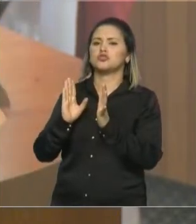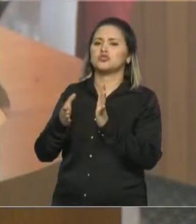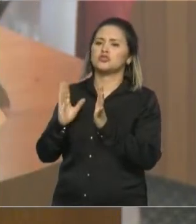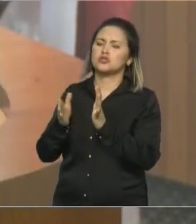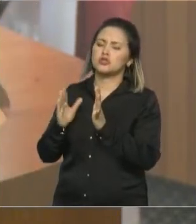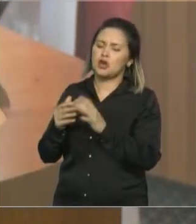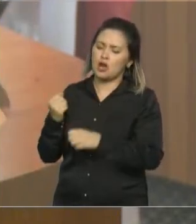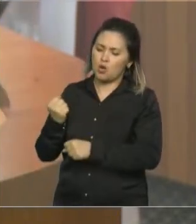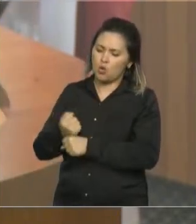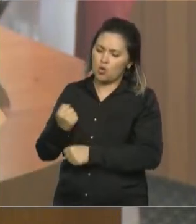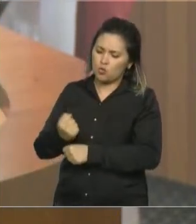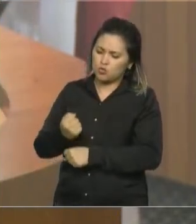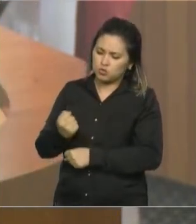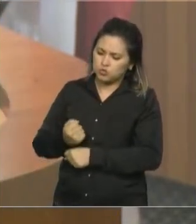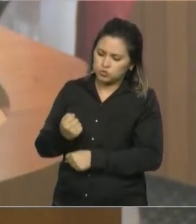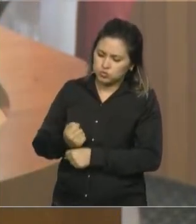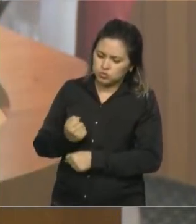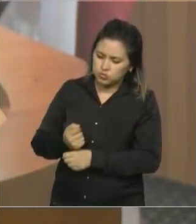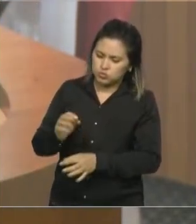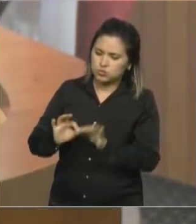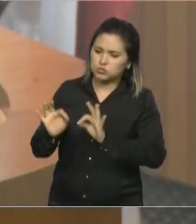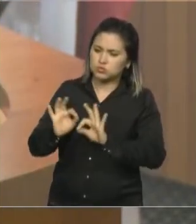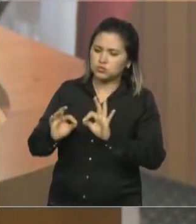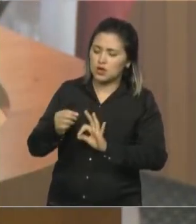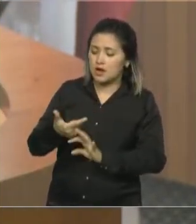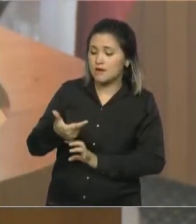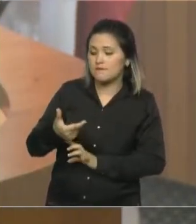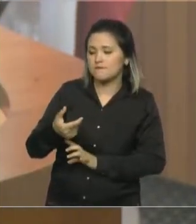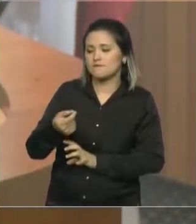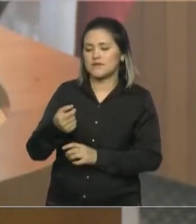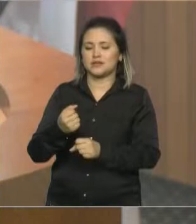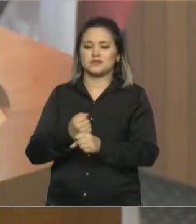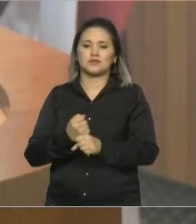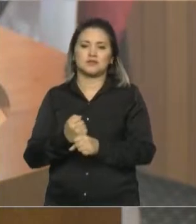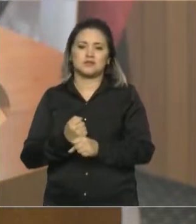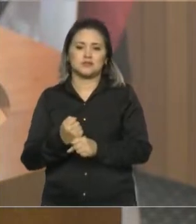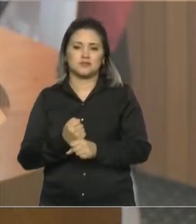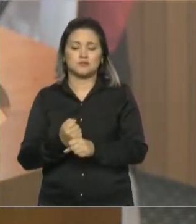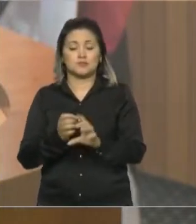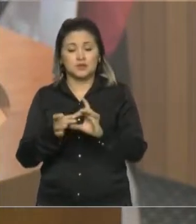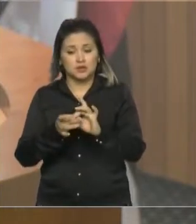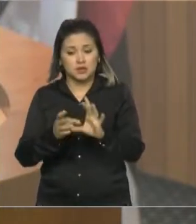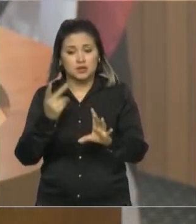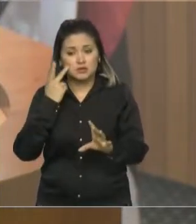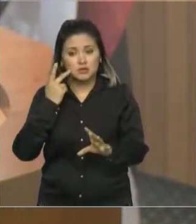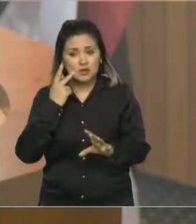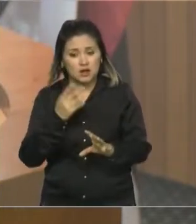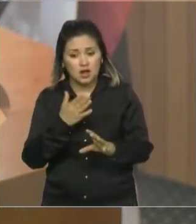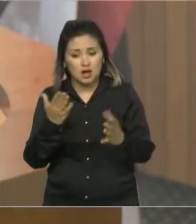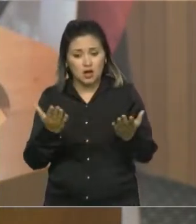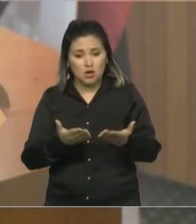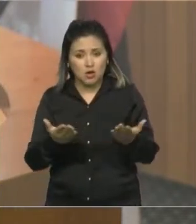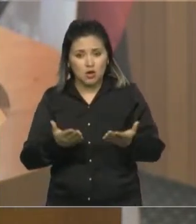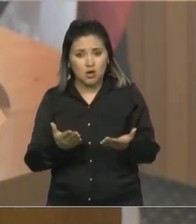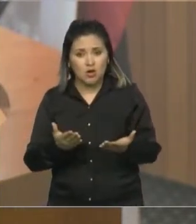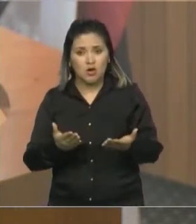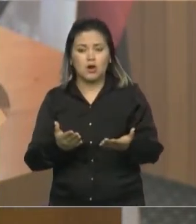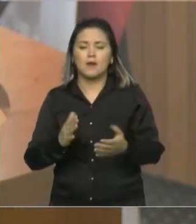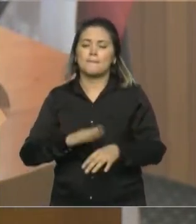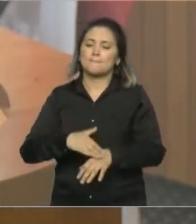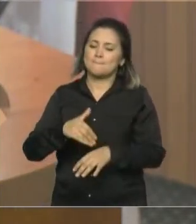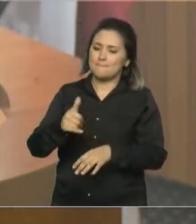continuidade da política de saúde durante 20 anos que permitiu ao Ceará ter hoje os resultados que tem.